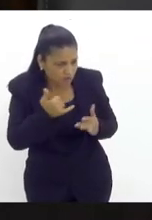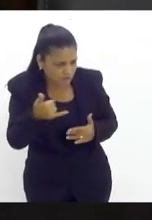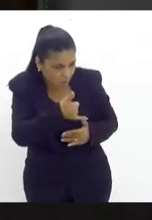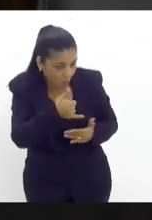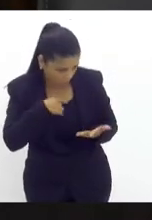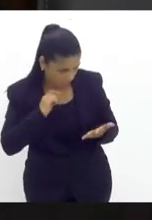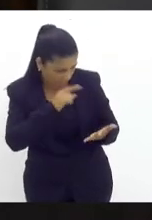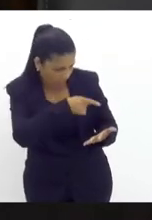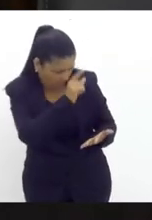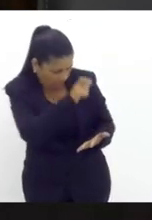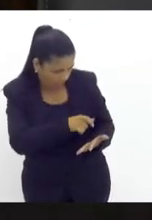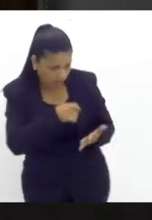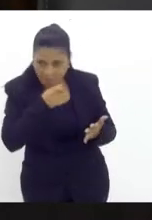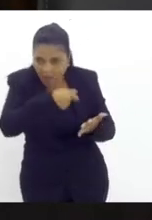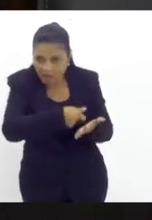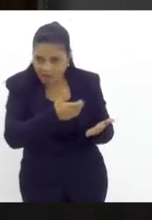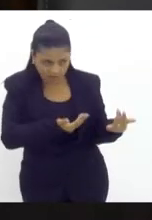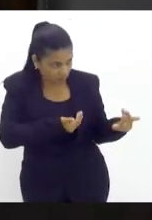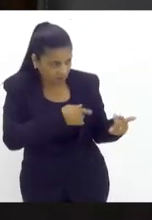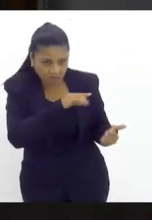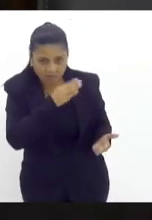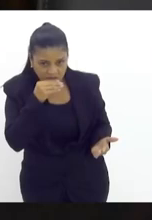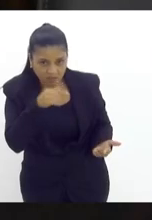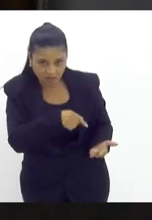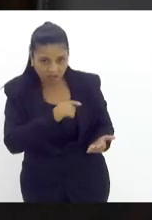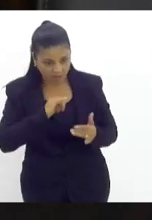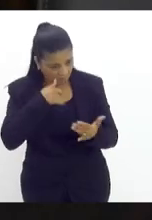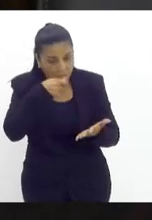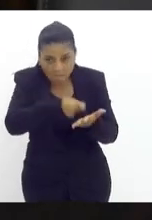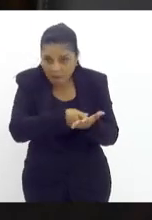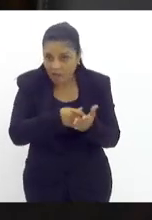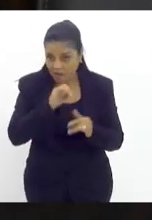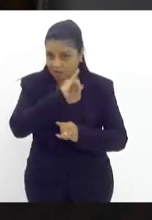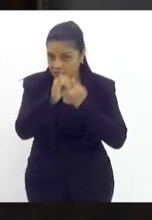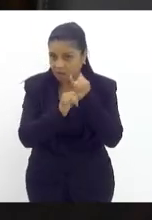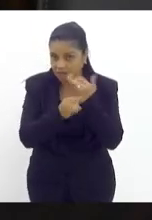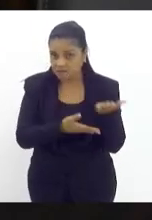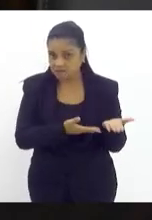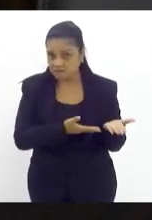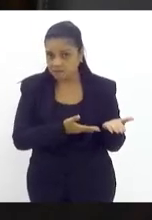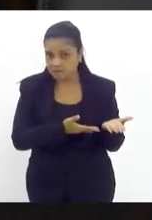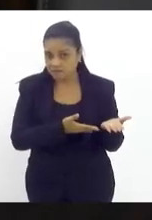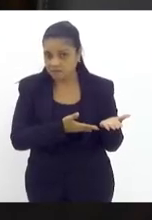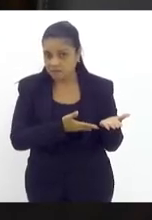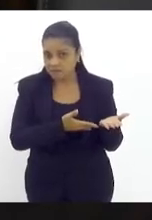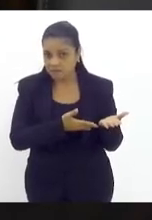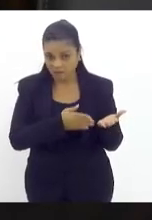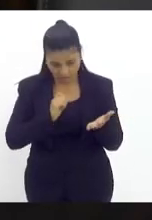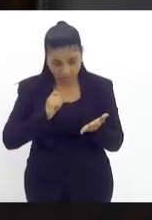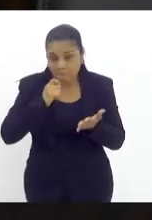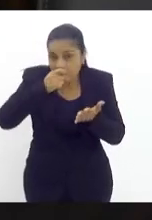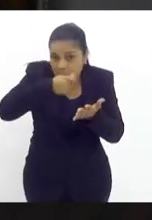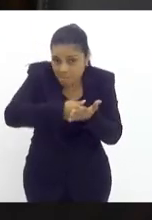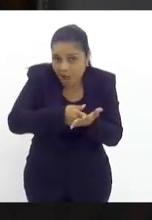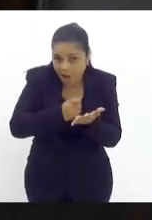paga? É ele que paga a internet? É ele que paga o celular?